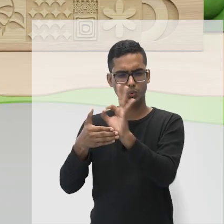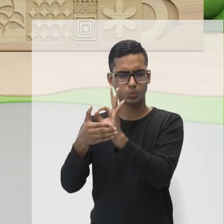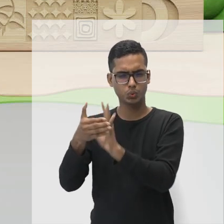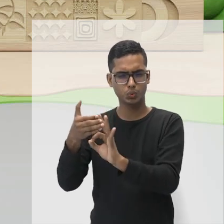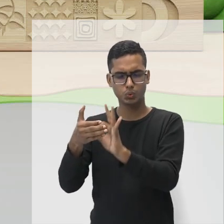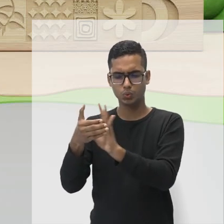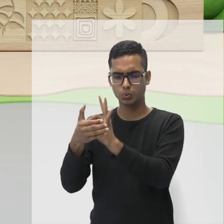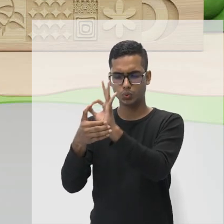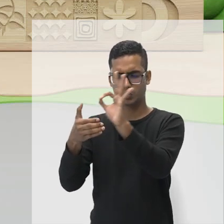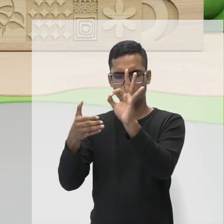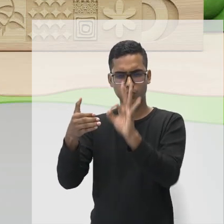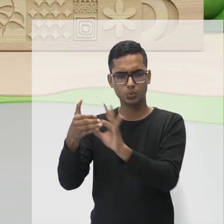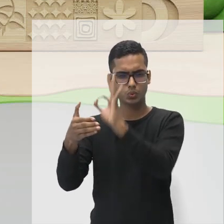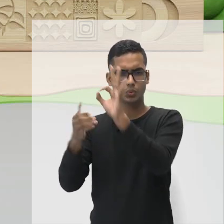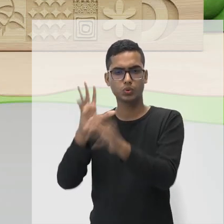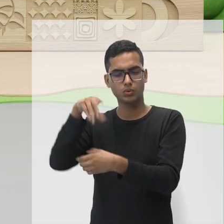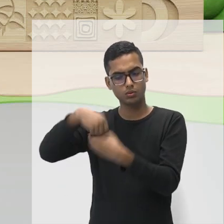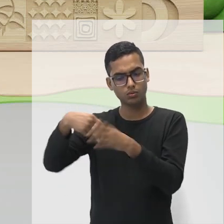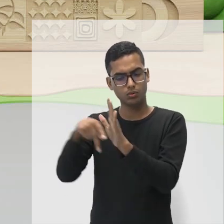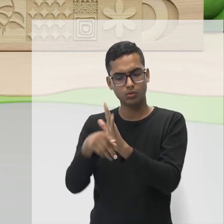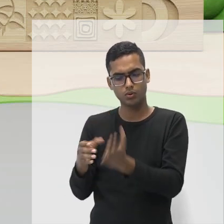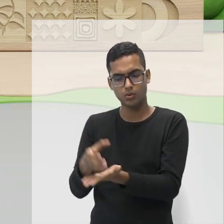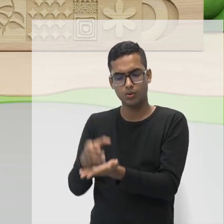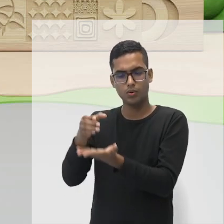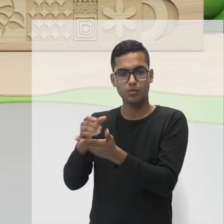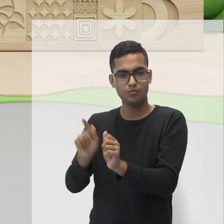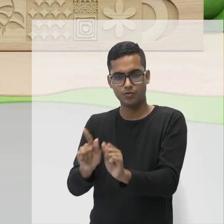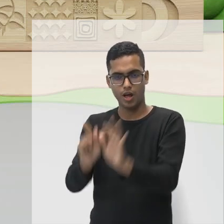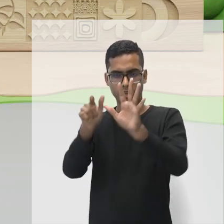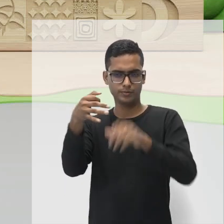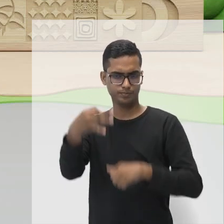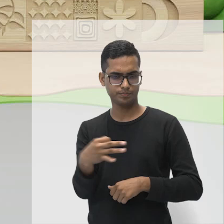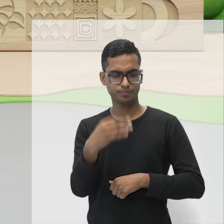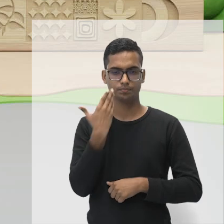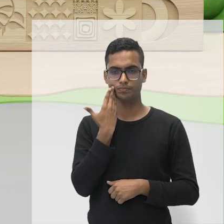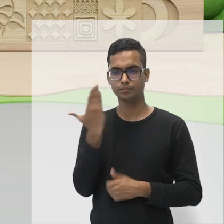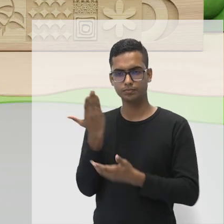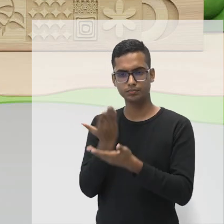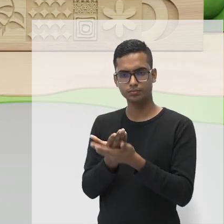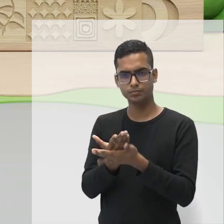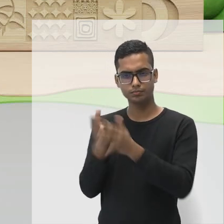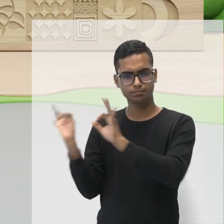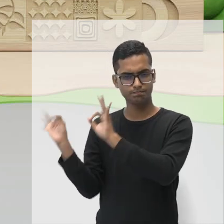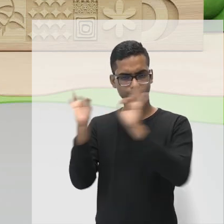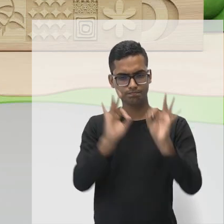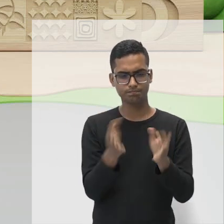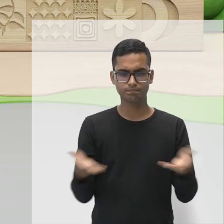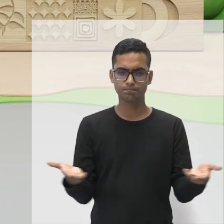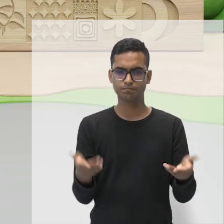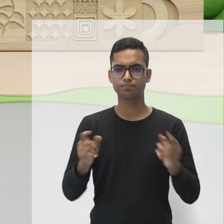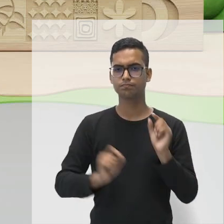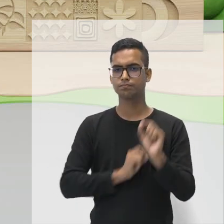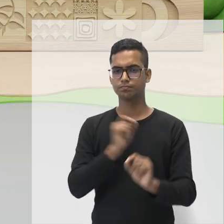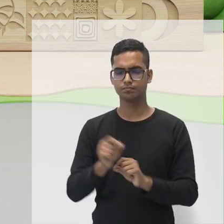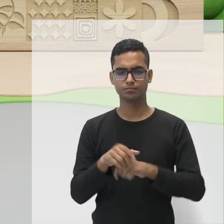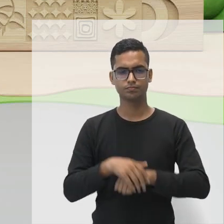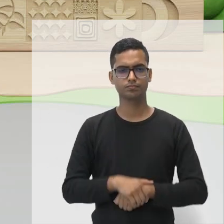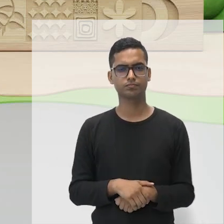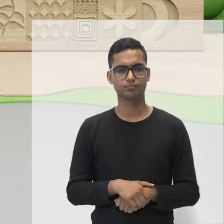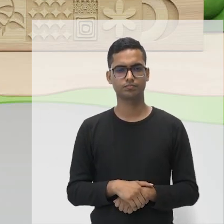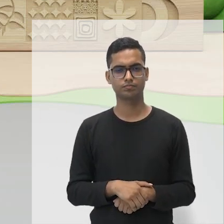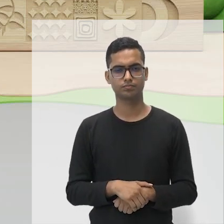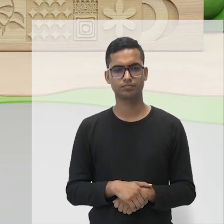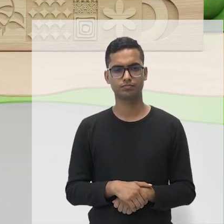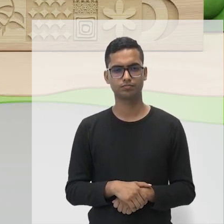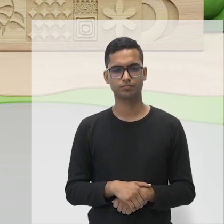na superfície do copo. Então, nós vimos até aqui que